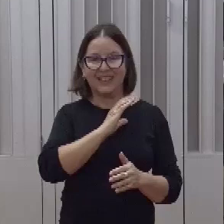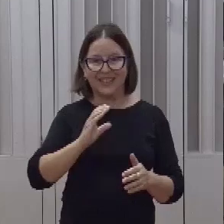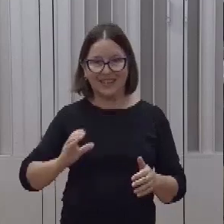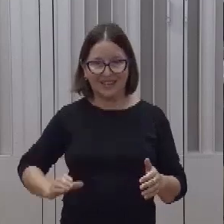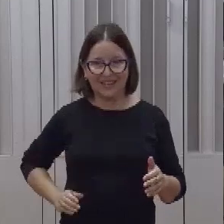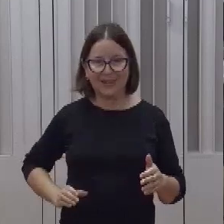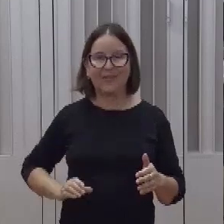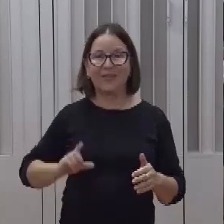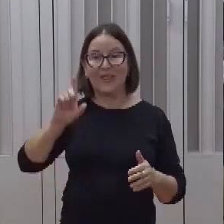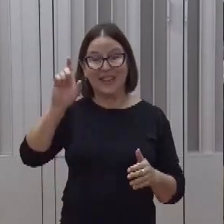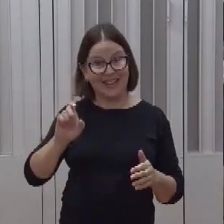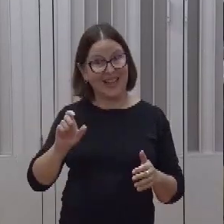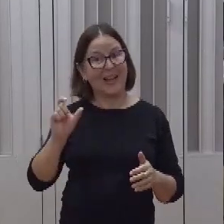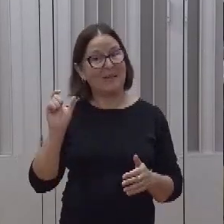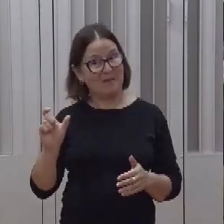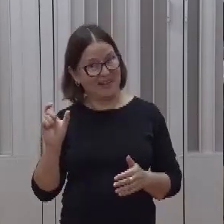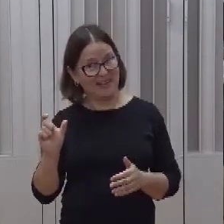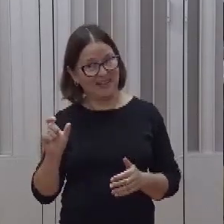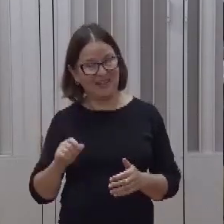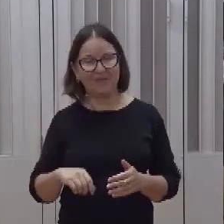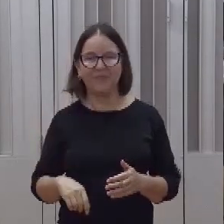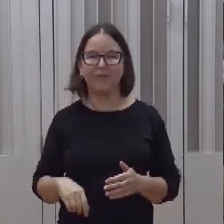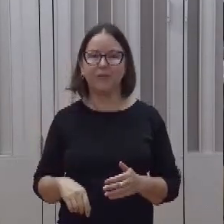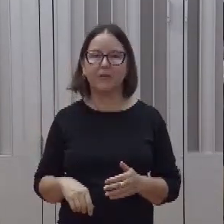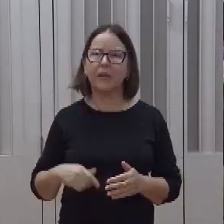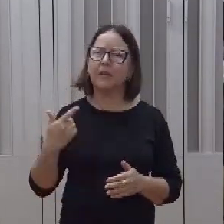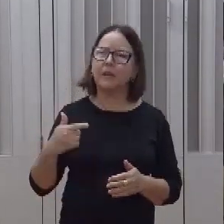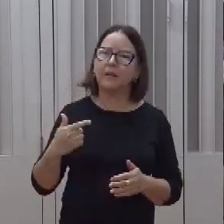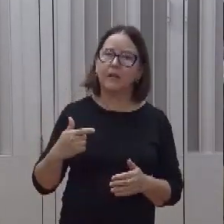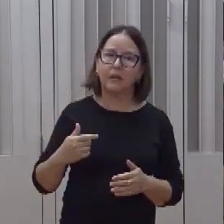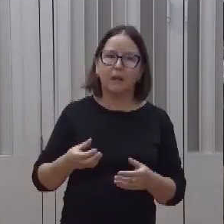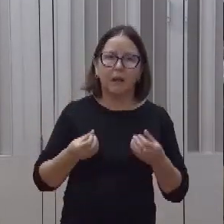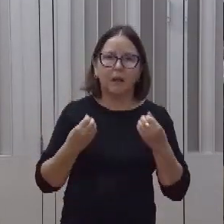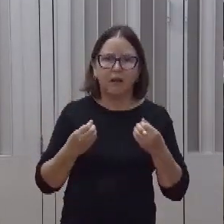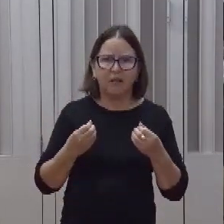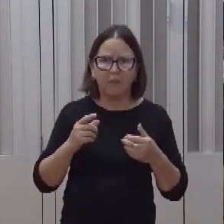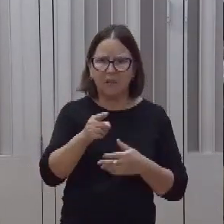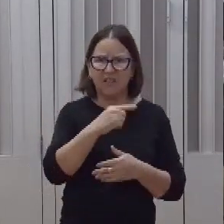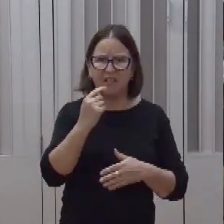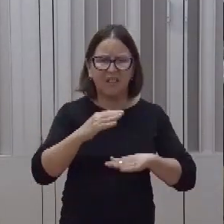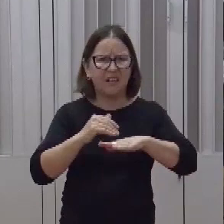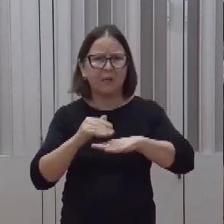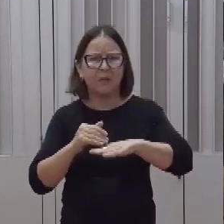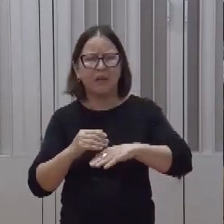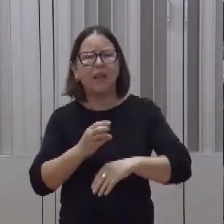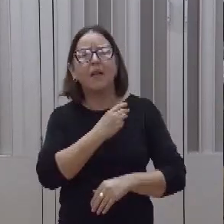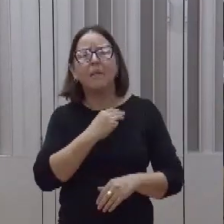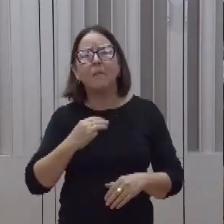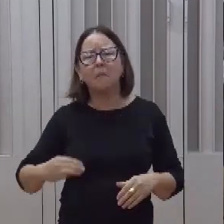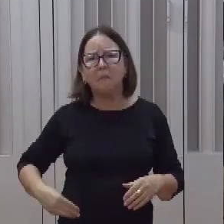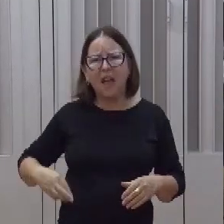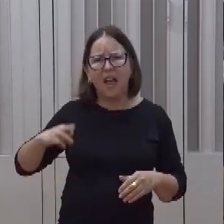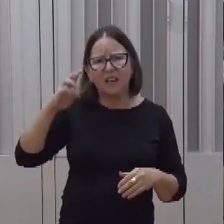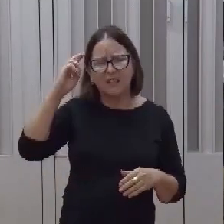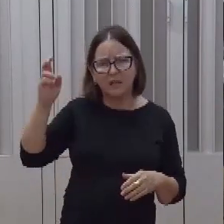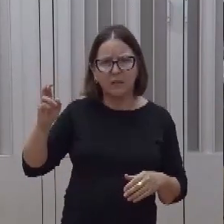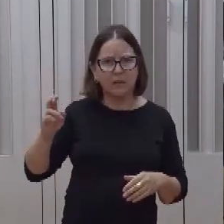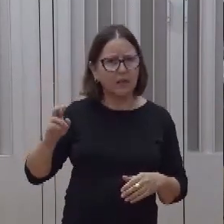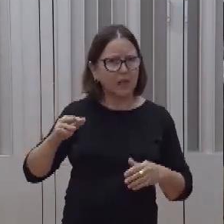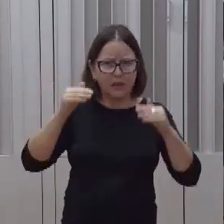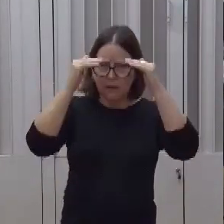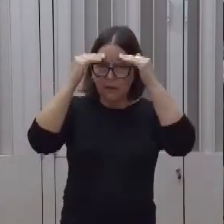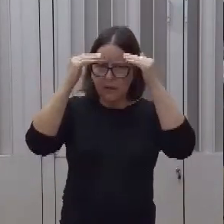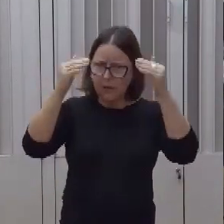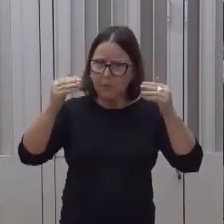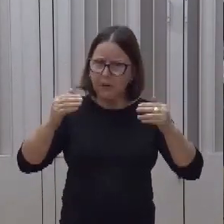E em segundo lugar, como ousamos chamá-lo de mestre e senhor e não fazer as coisas que ele